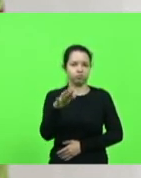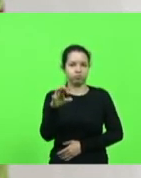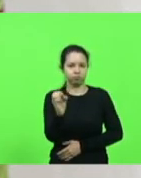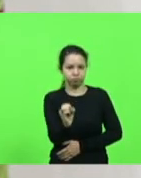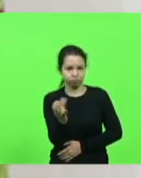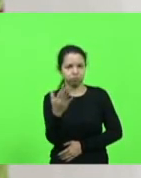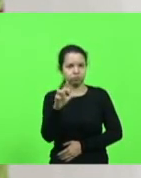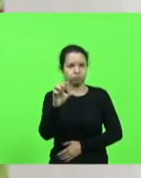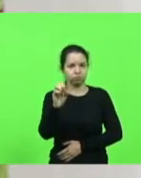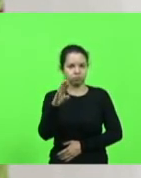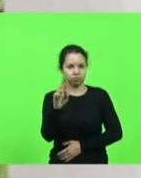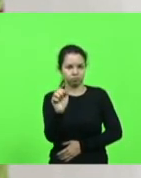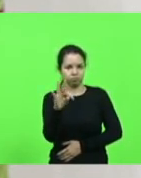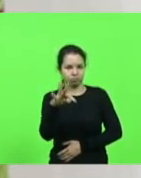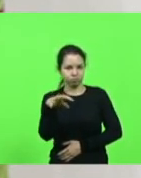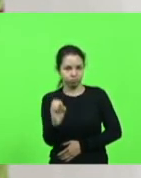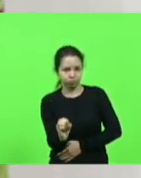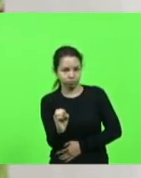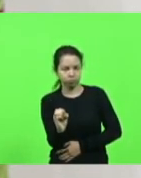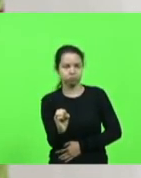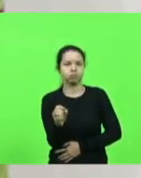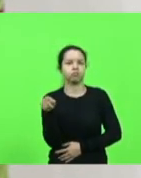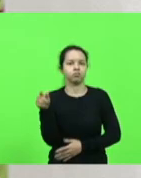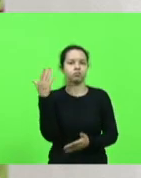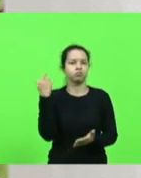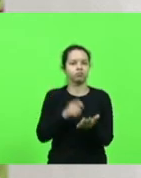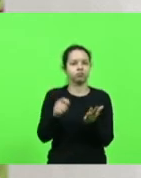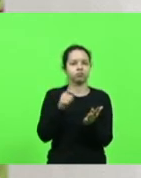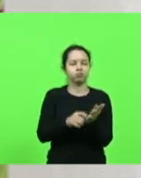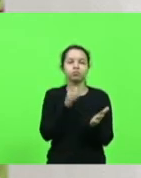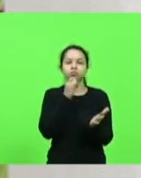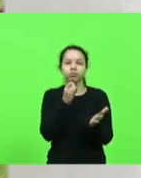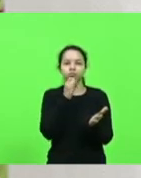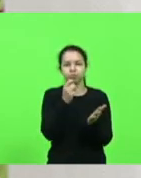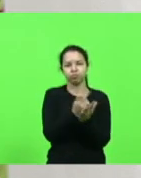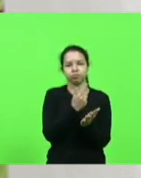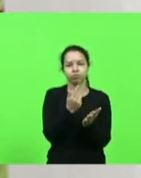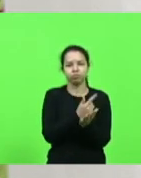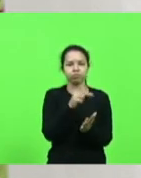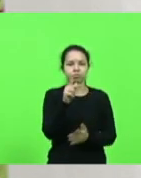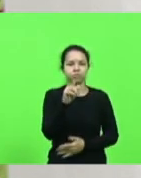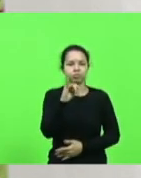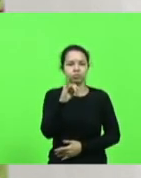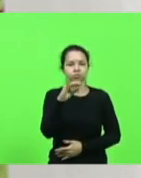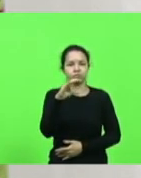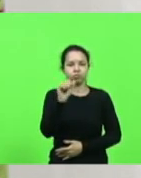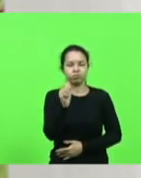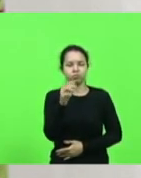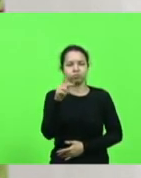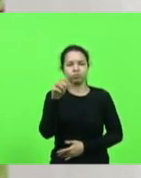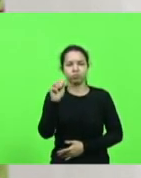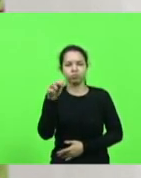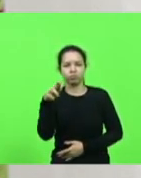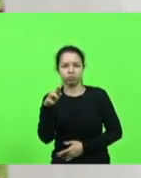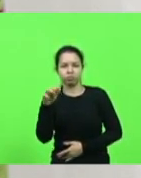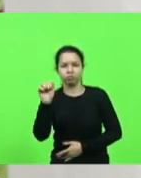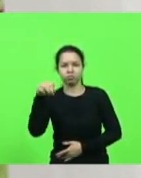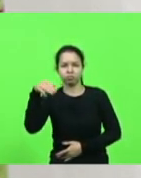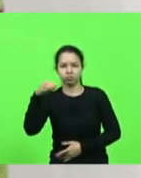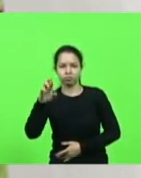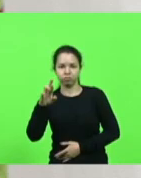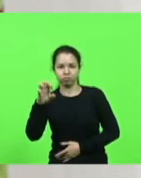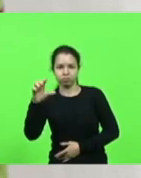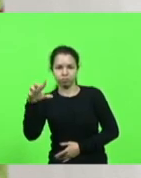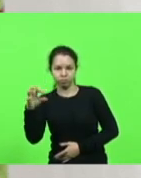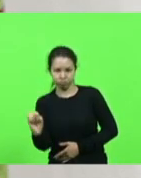para o Pica-Pau Amarelo, ficou popularizado e imortalizado pela máxima: uma nação